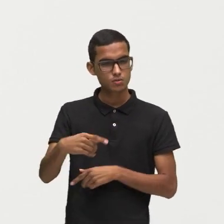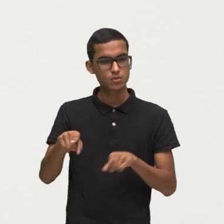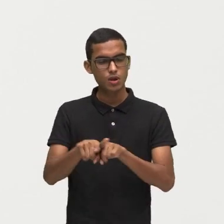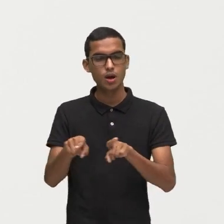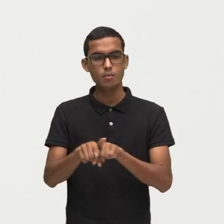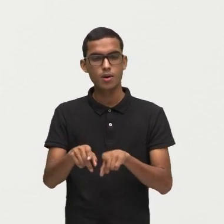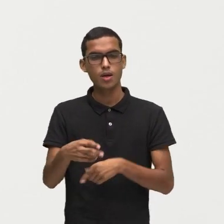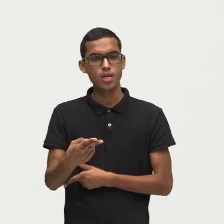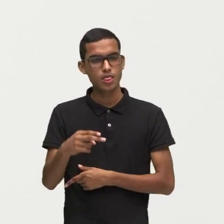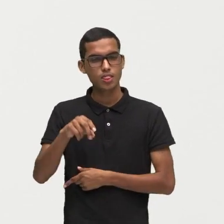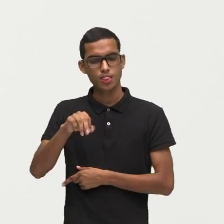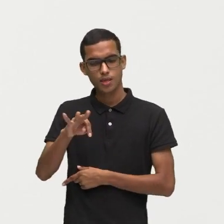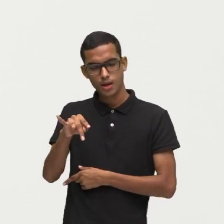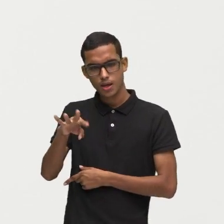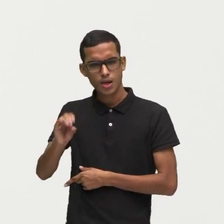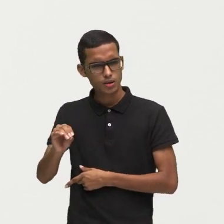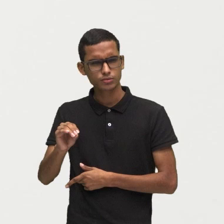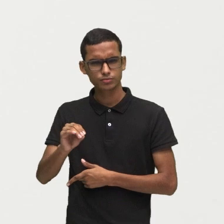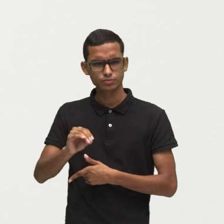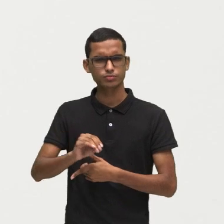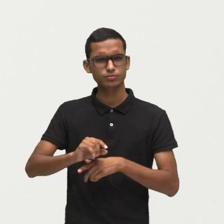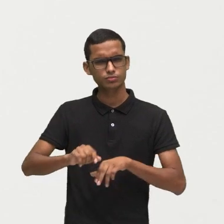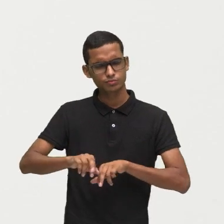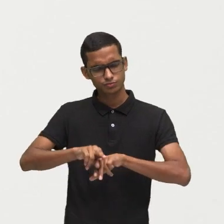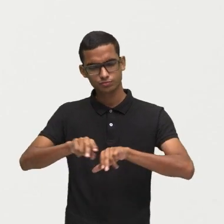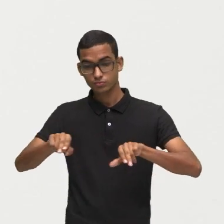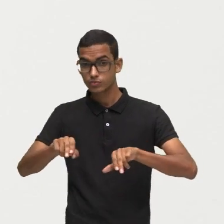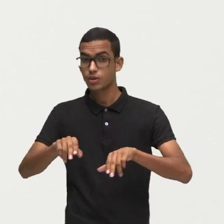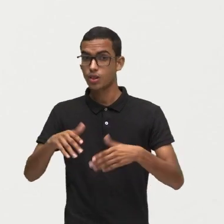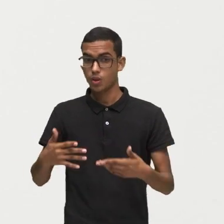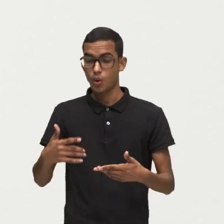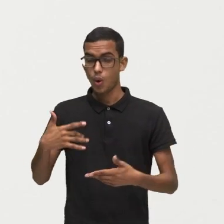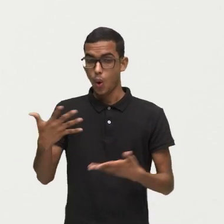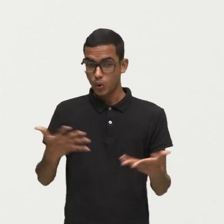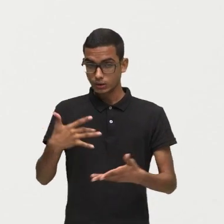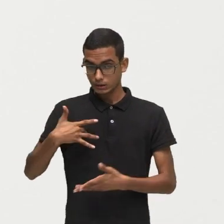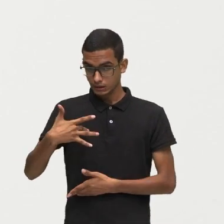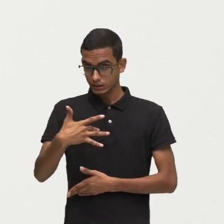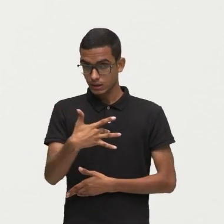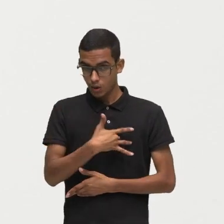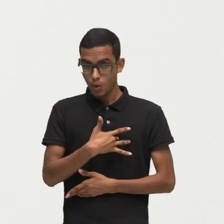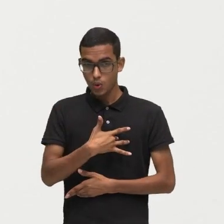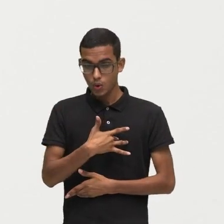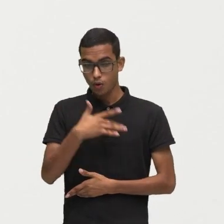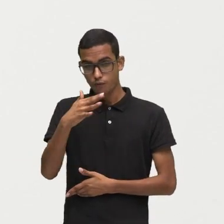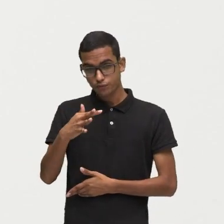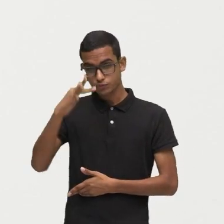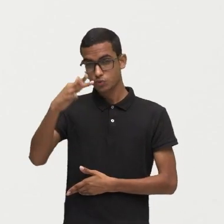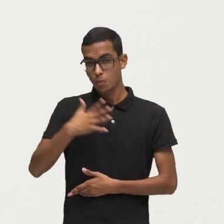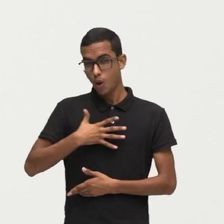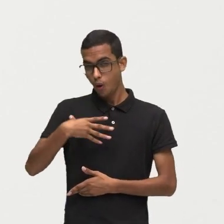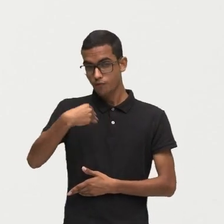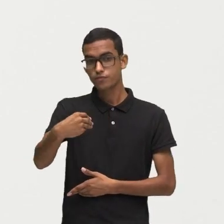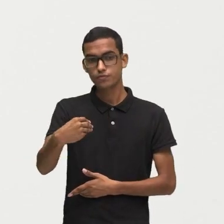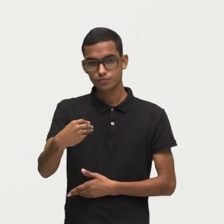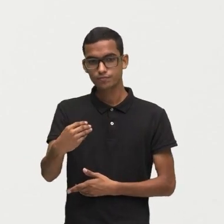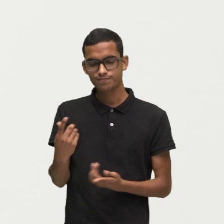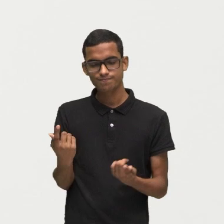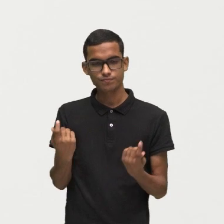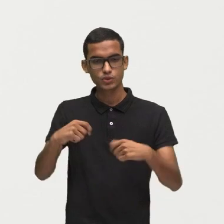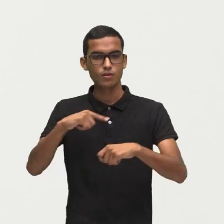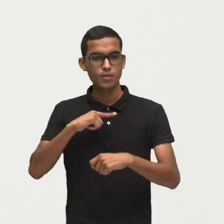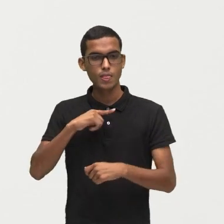ok? Se eu hoje me mantiver saudável, consequentemente, os meus filhos poderão nascer aí com a saúde mais